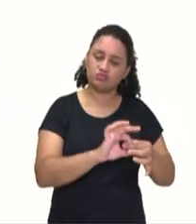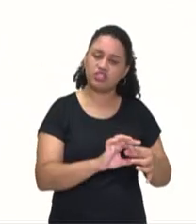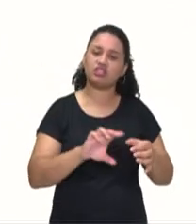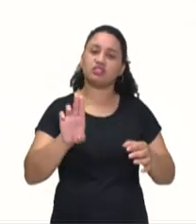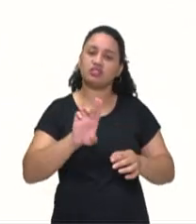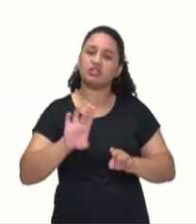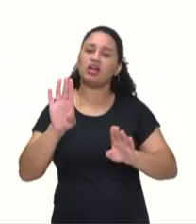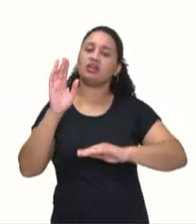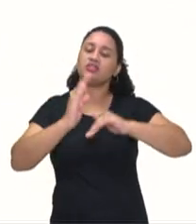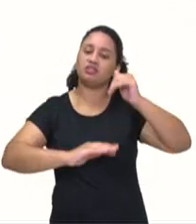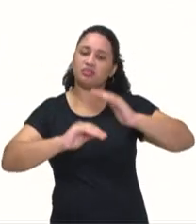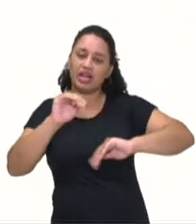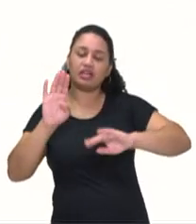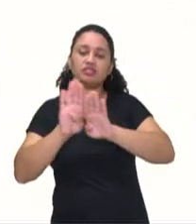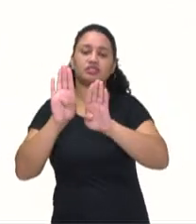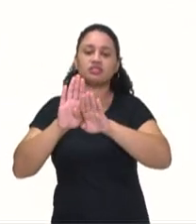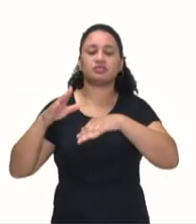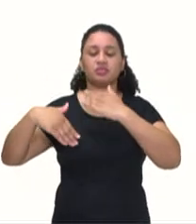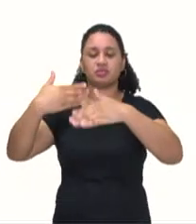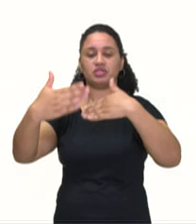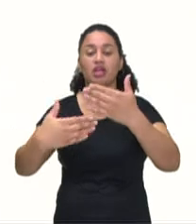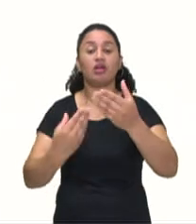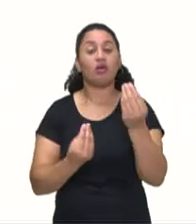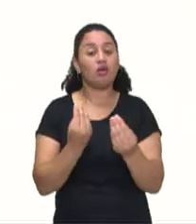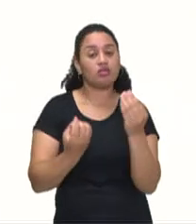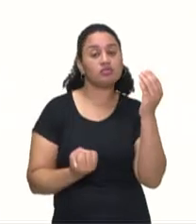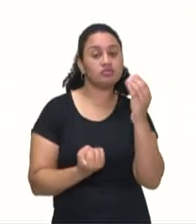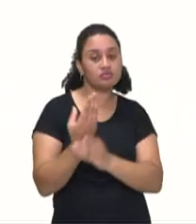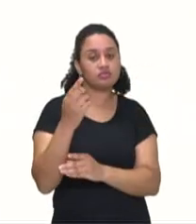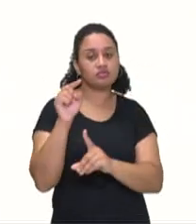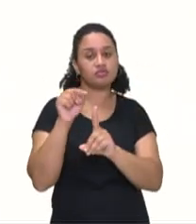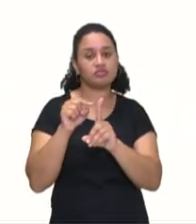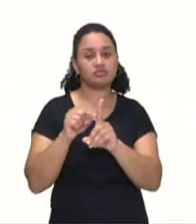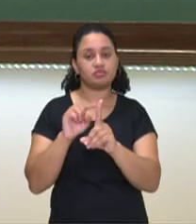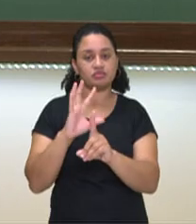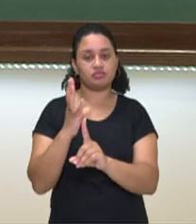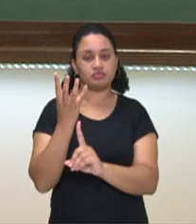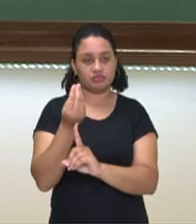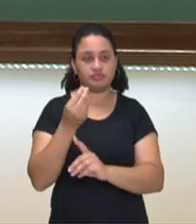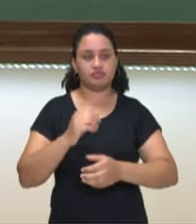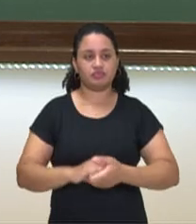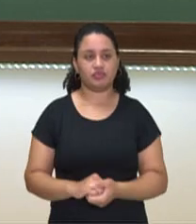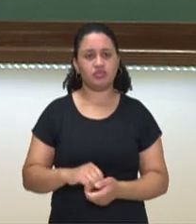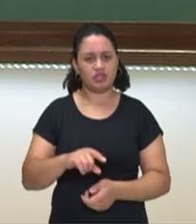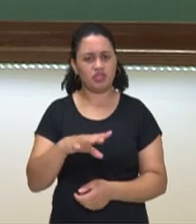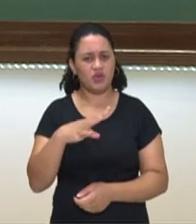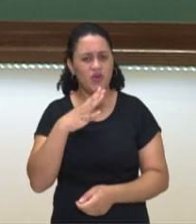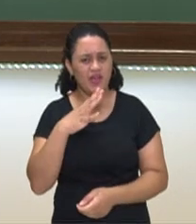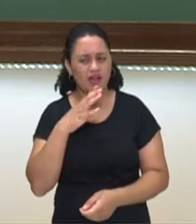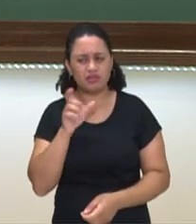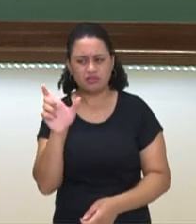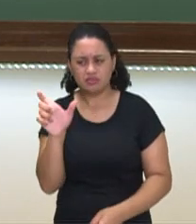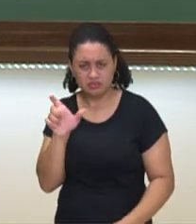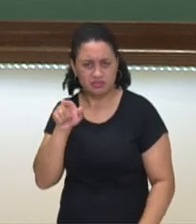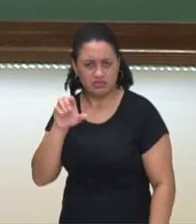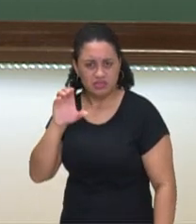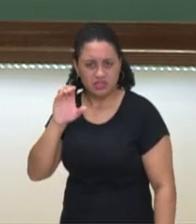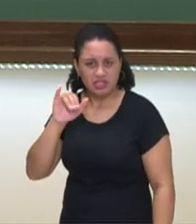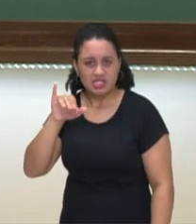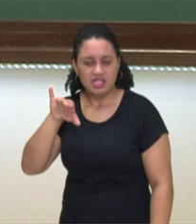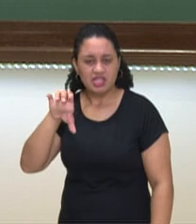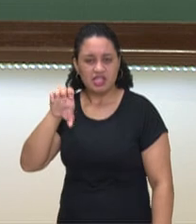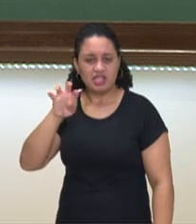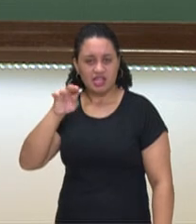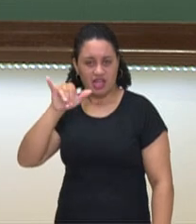práticas e processos de criação. Você já ouviu falar na palavra cinética?